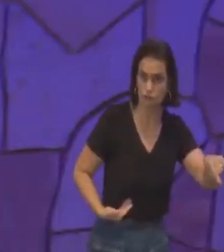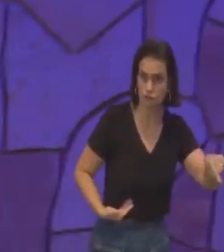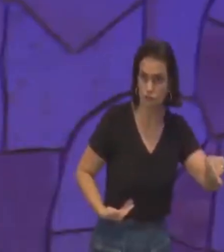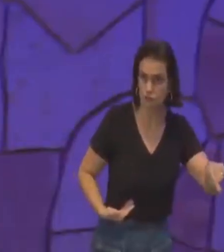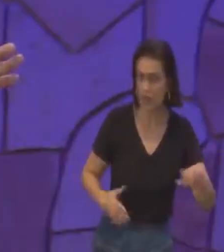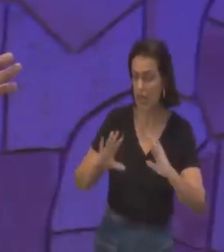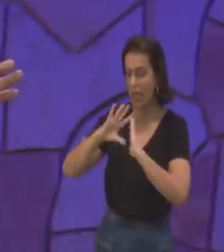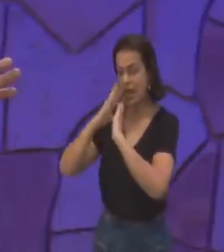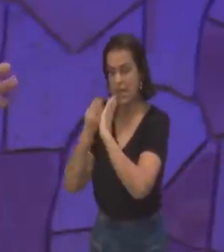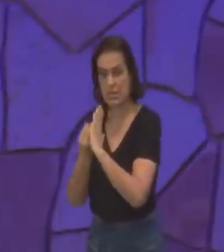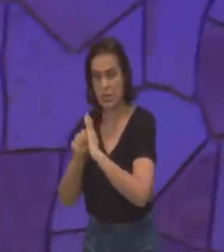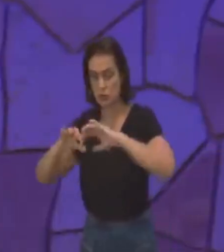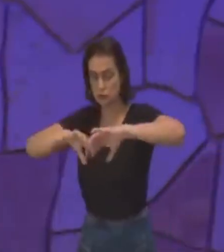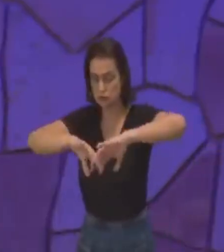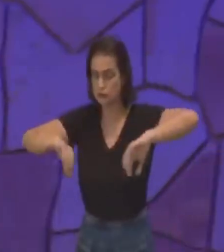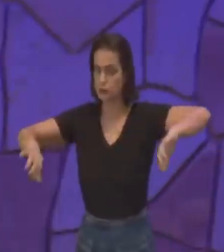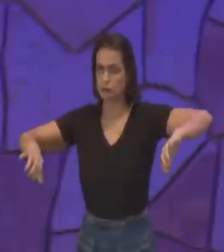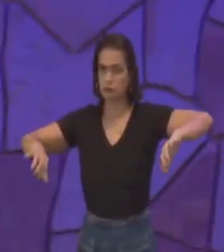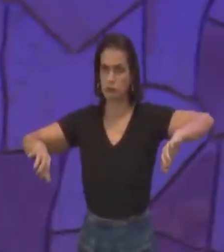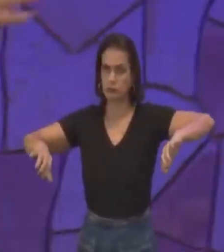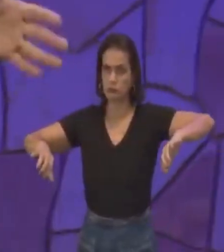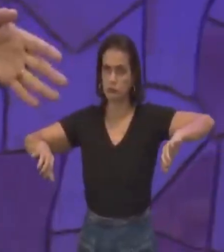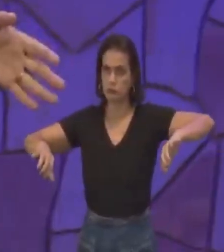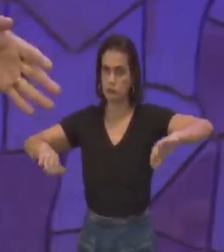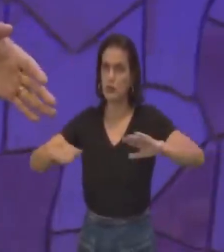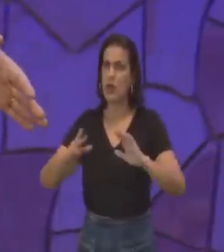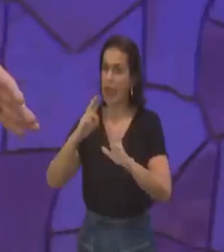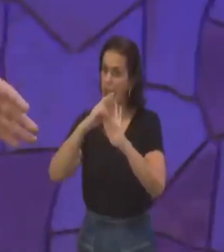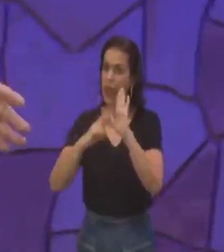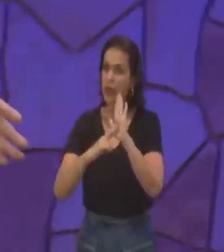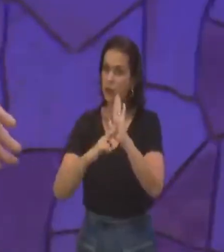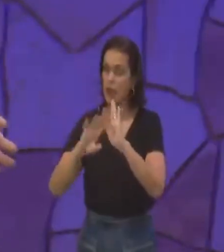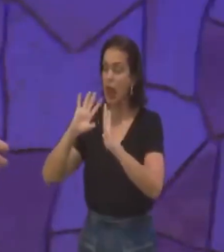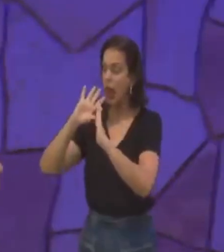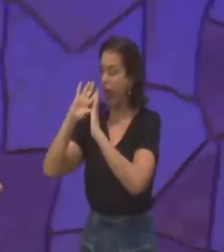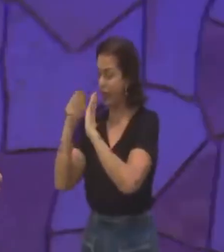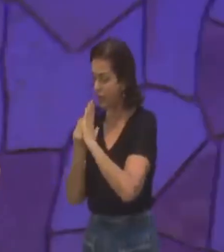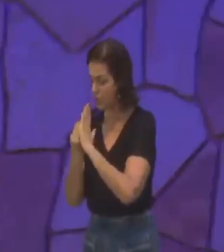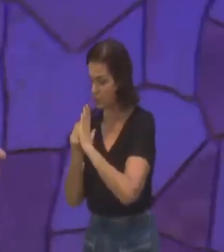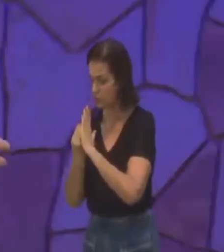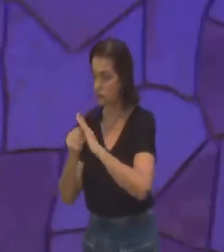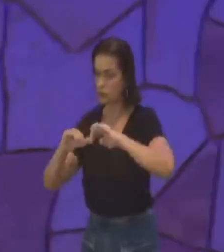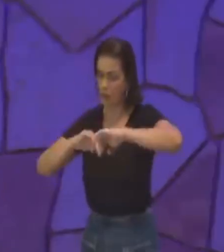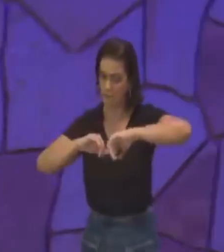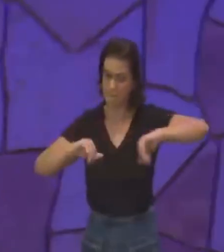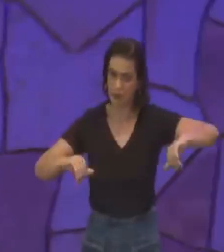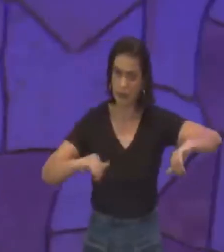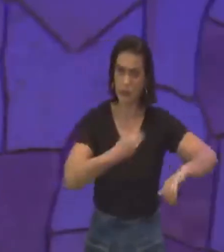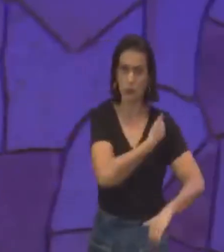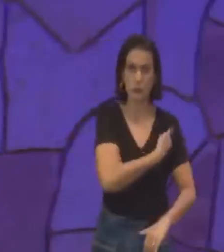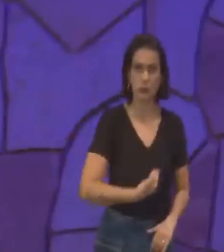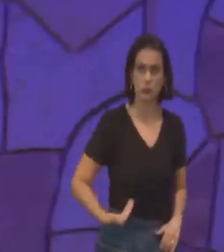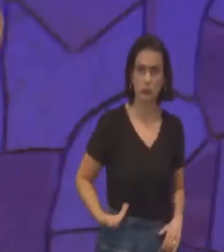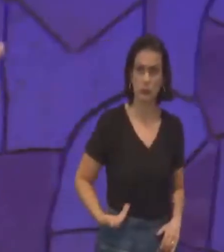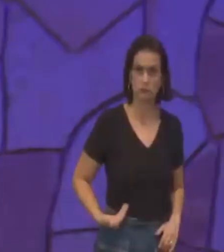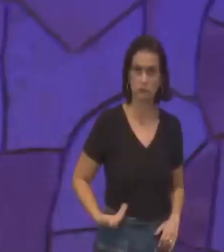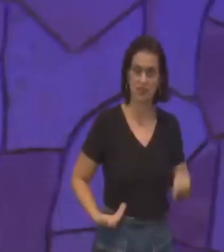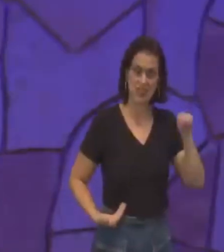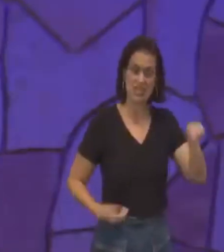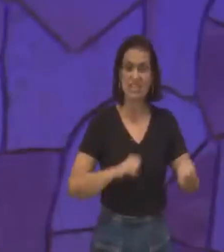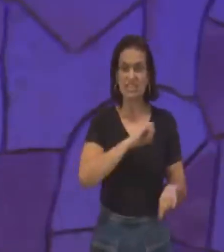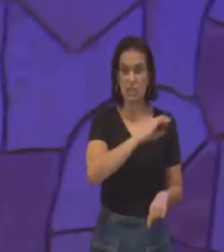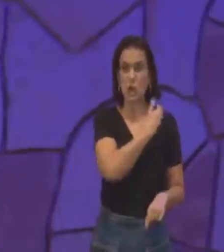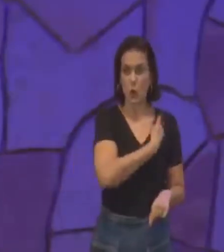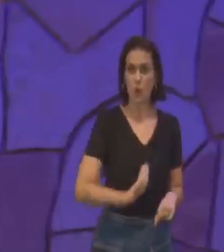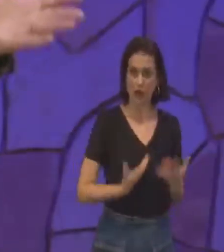Isso aqui gera muitos conflitos, mas é um princípio batista. Igreja é igreja, Estado é Estado. Se o Estado vai se converter, já não é com a